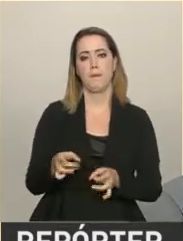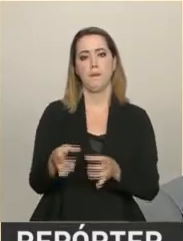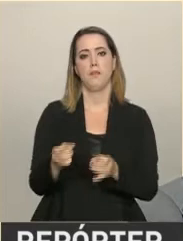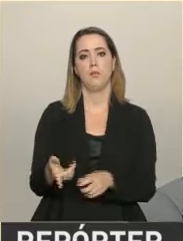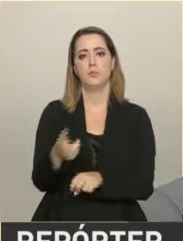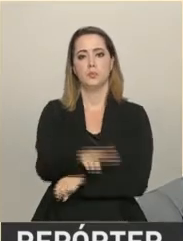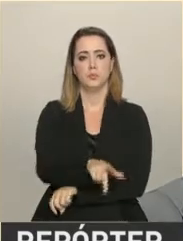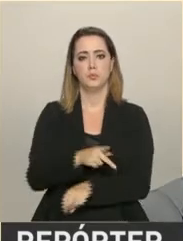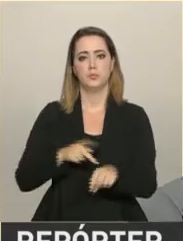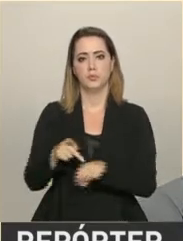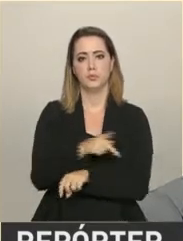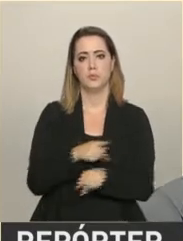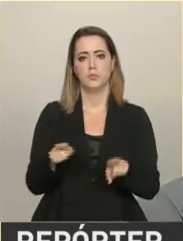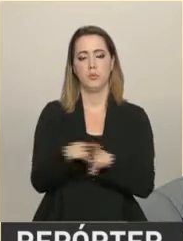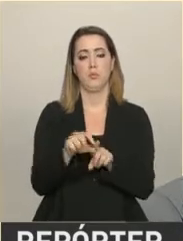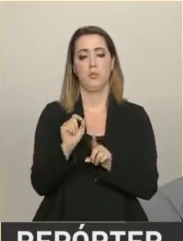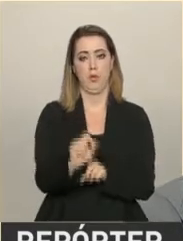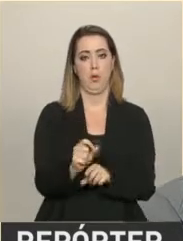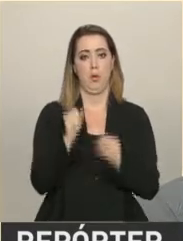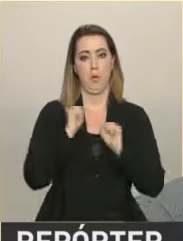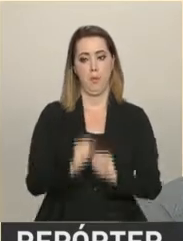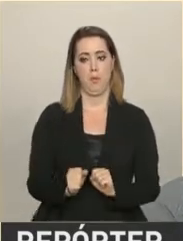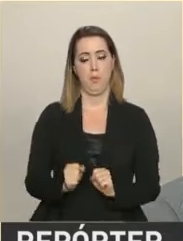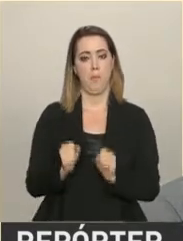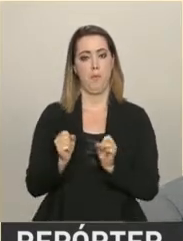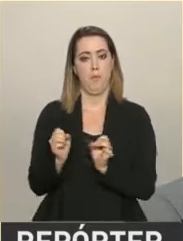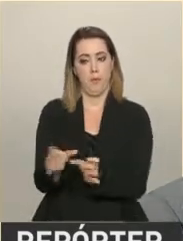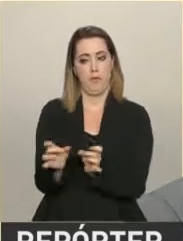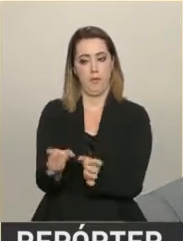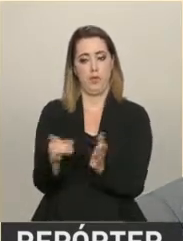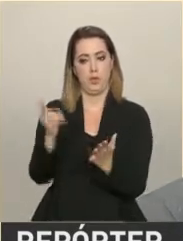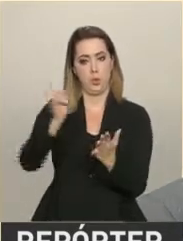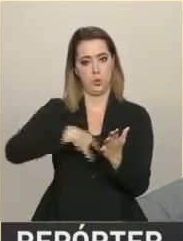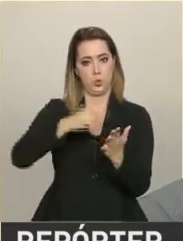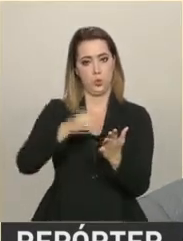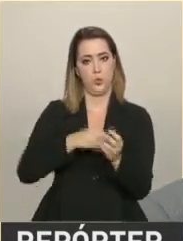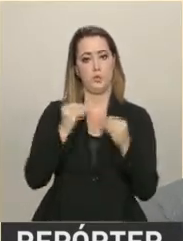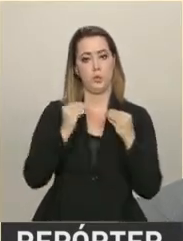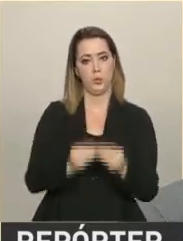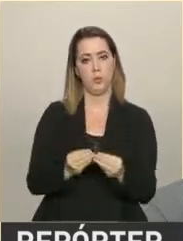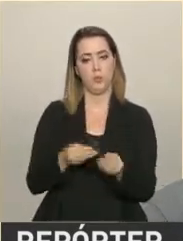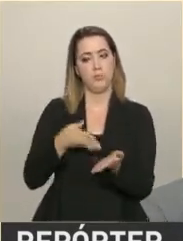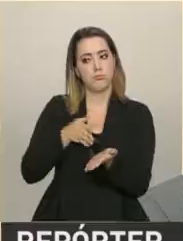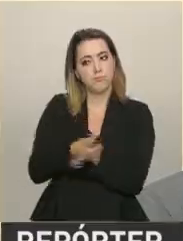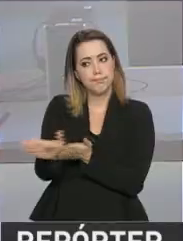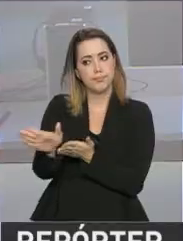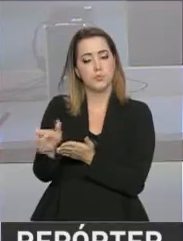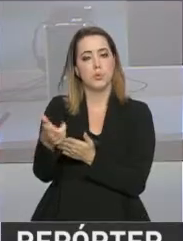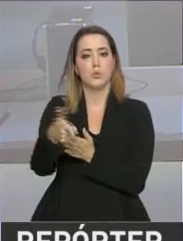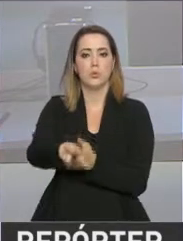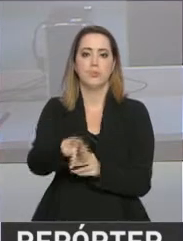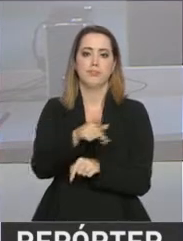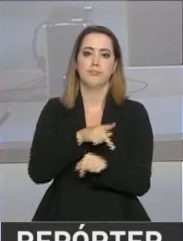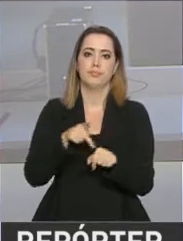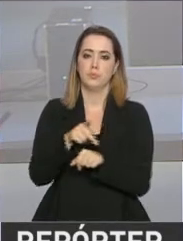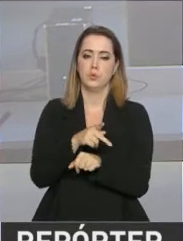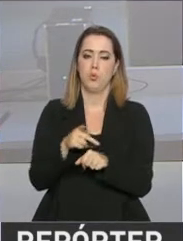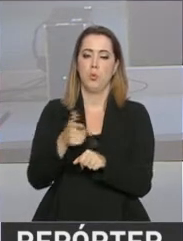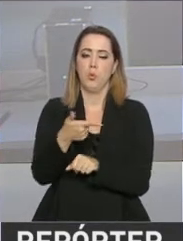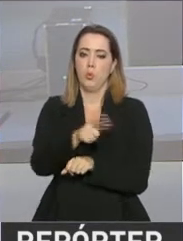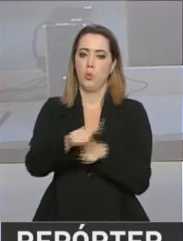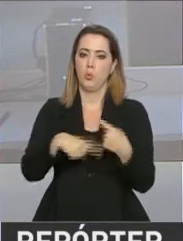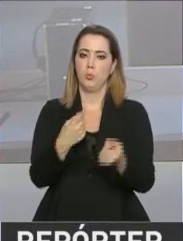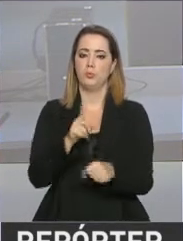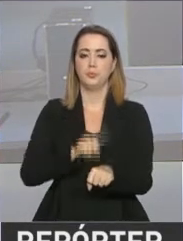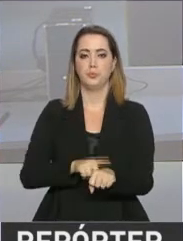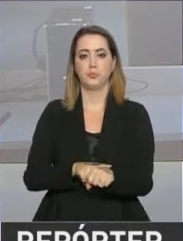ela pode ser formalizada posteriormente, a documentação pode ser enviada posteriormente. A partir da